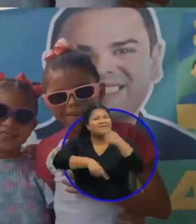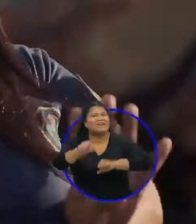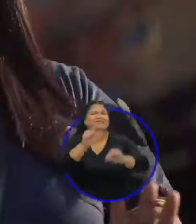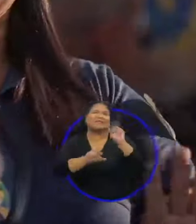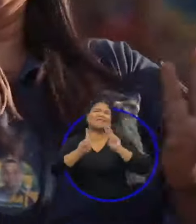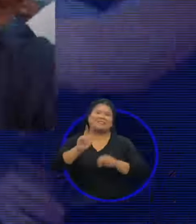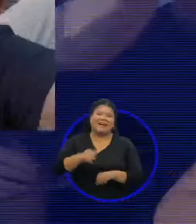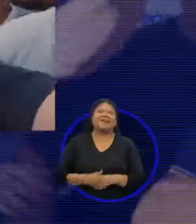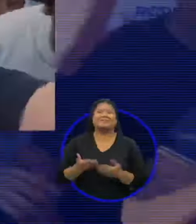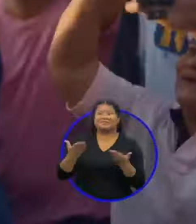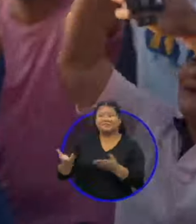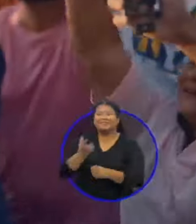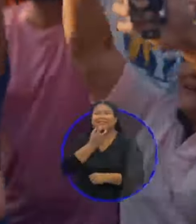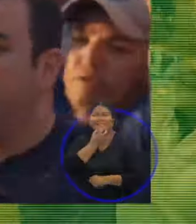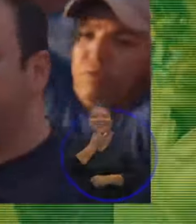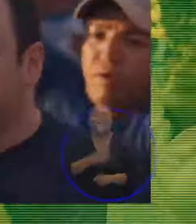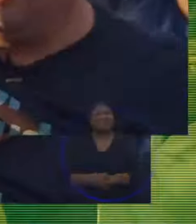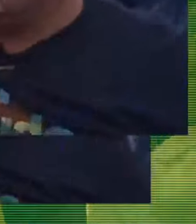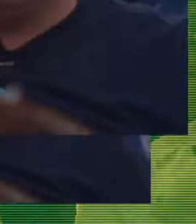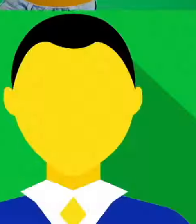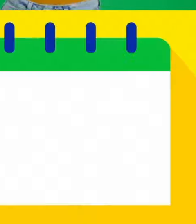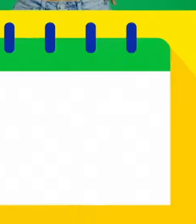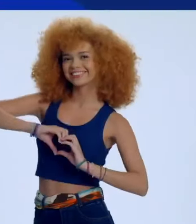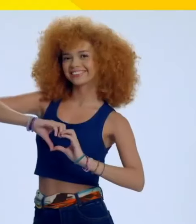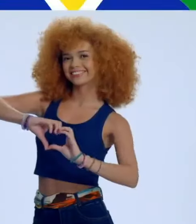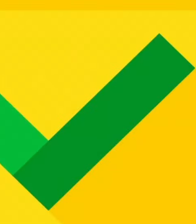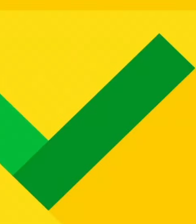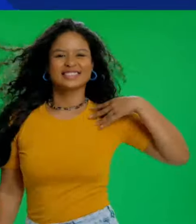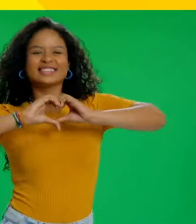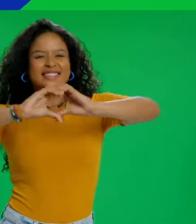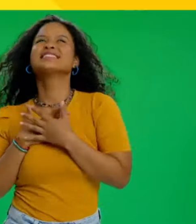vai mudar. É o Roberto Cidade.